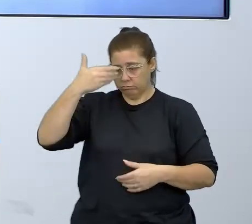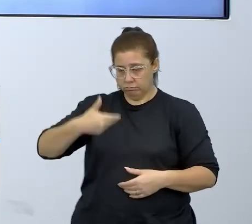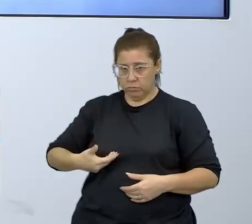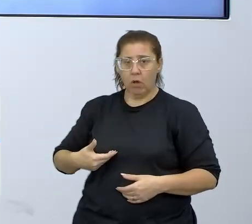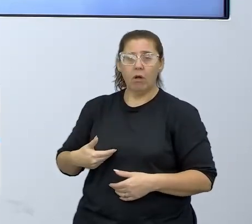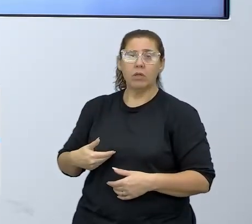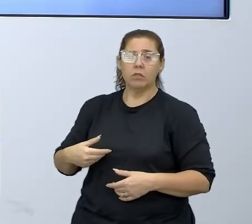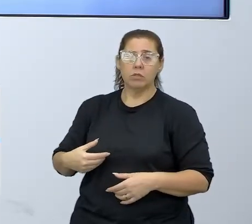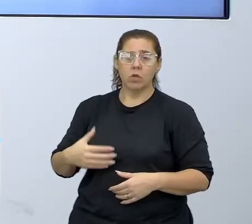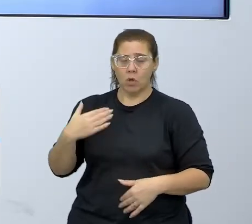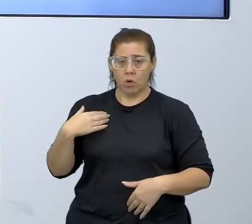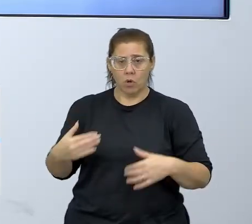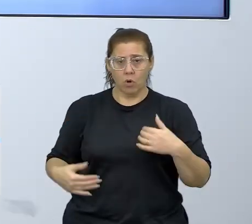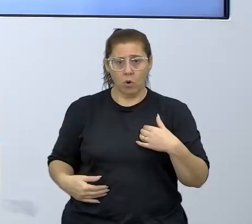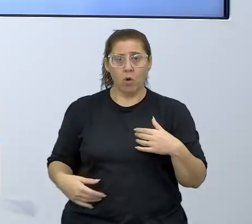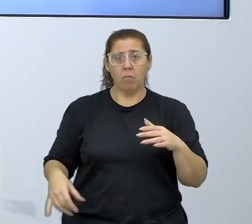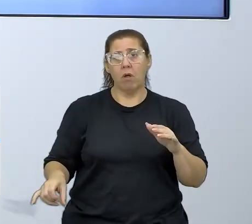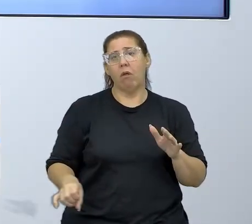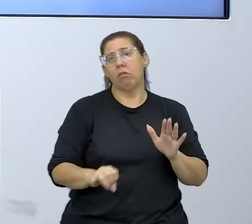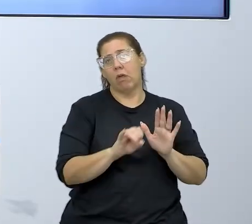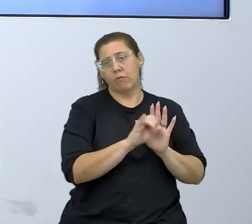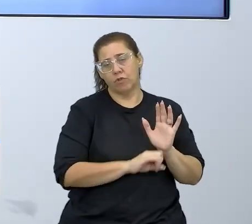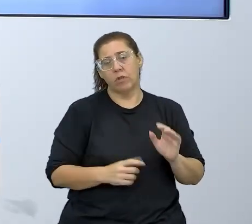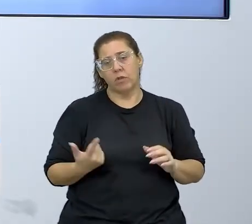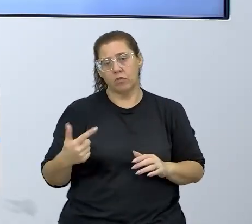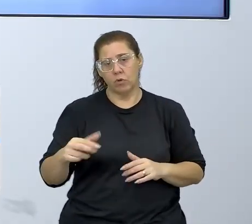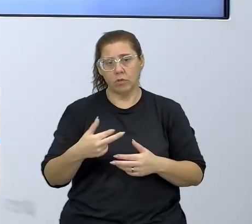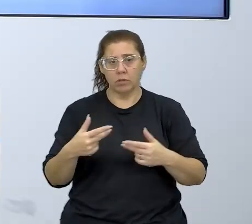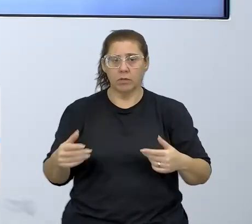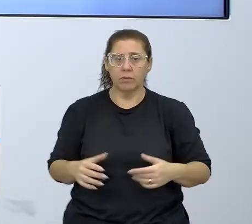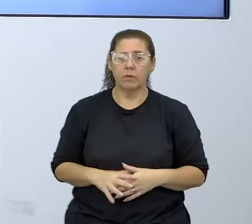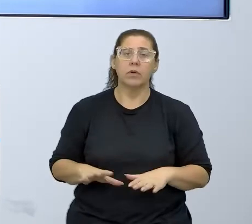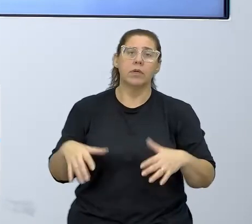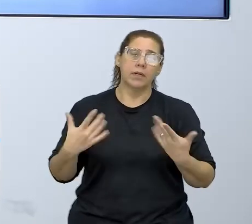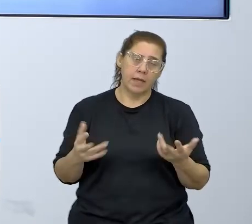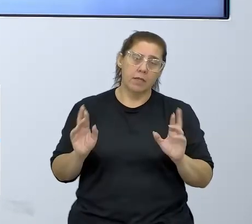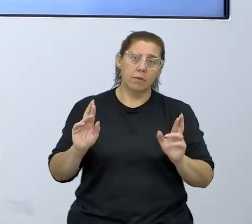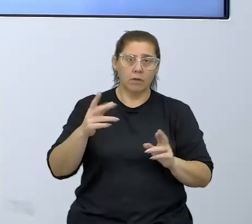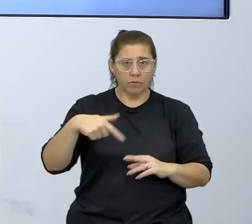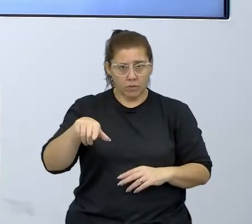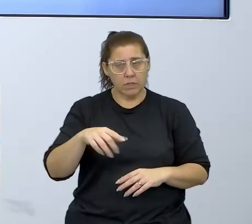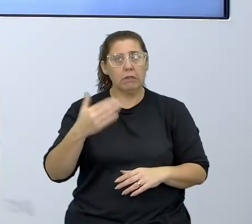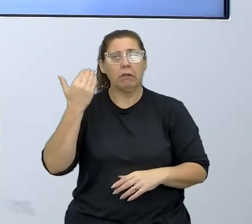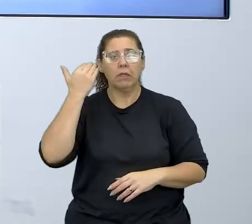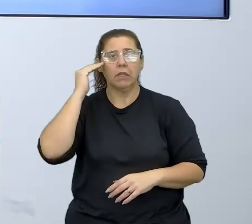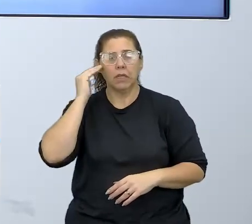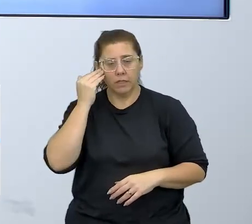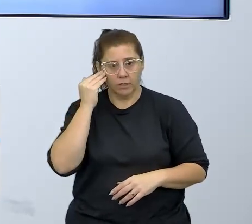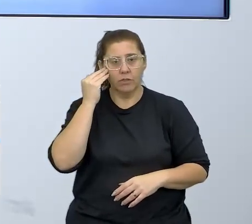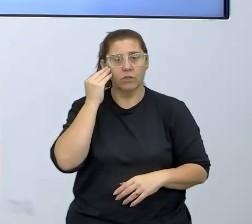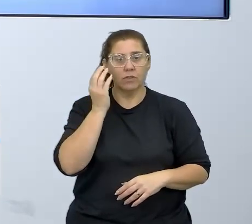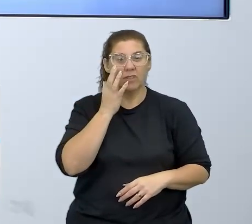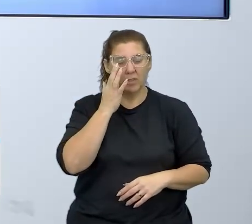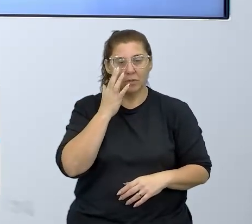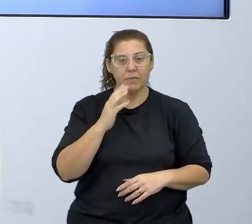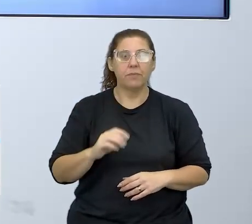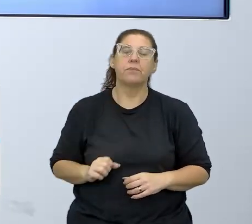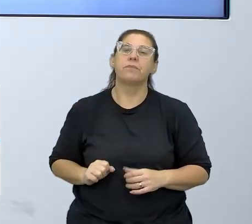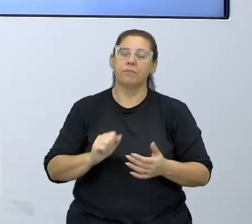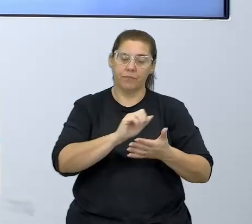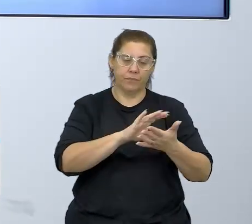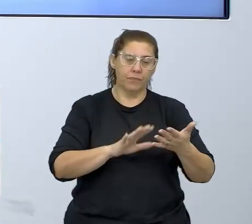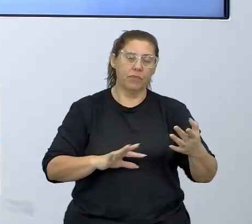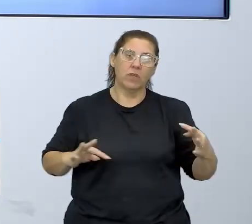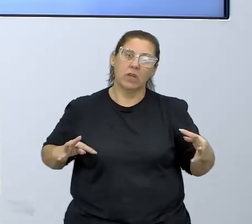quem nós somos, crise de identidade e tantas outras coisas. Eu espero que possa ter feito sentido essa atividade inteira para